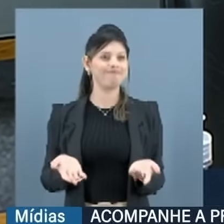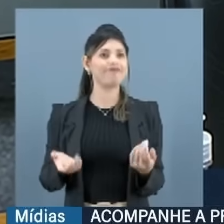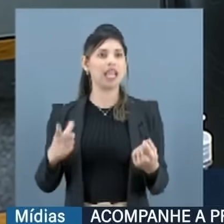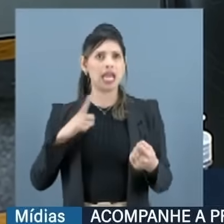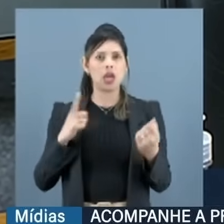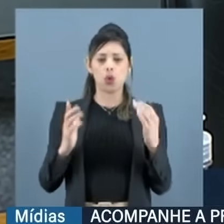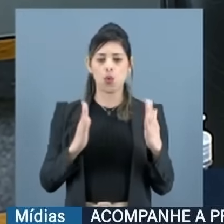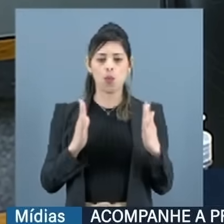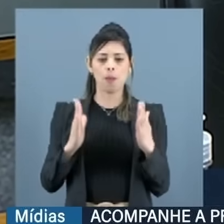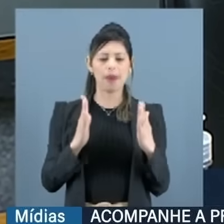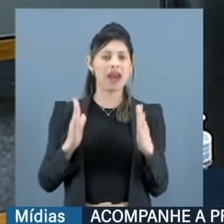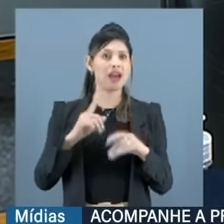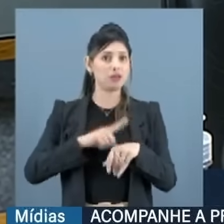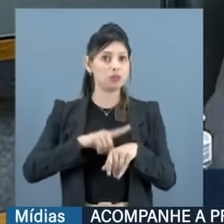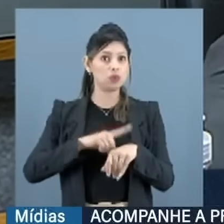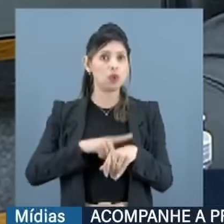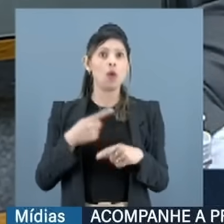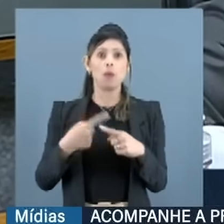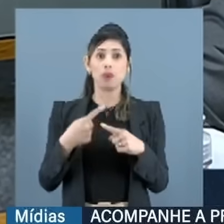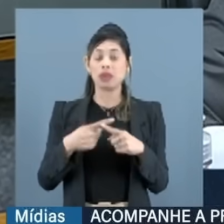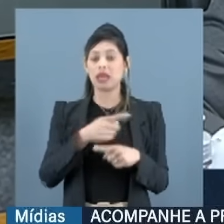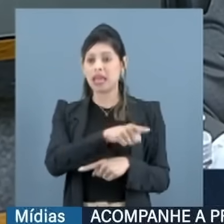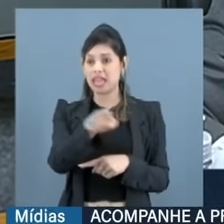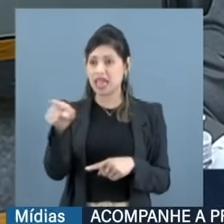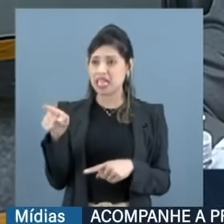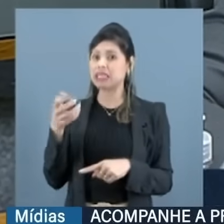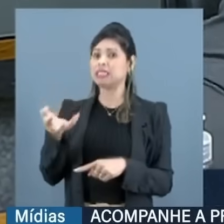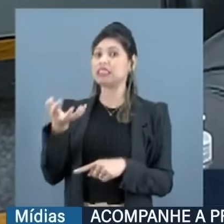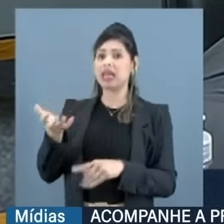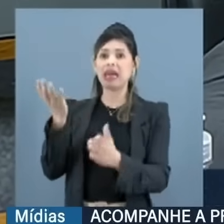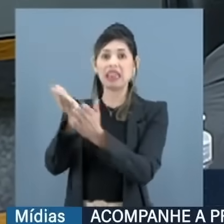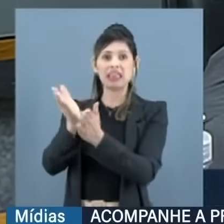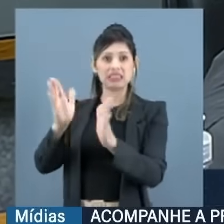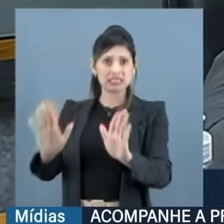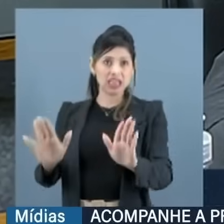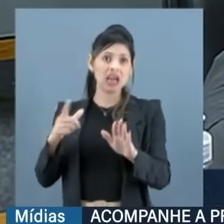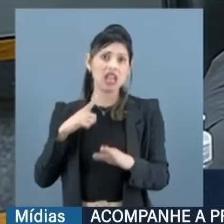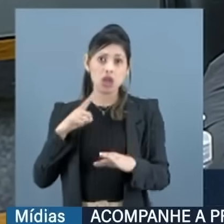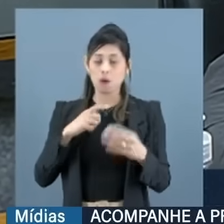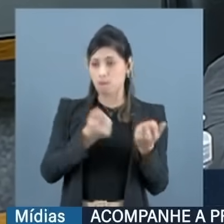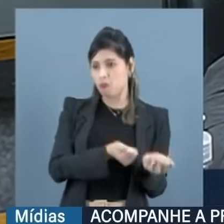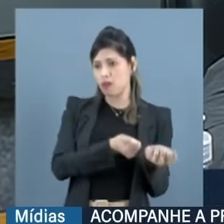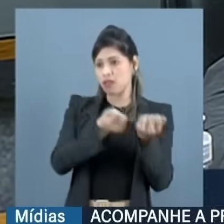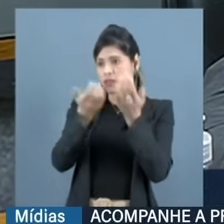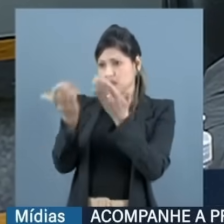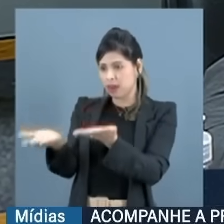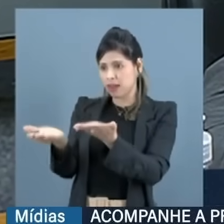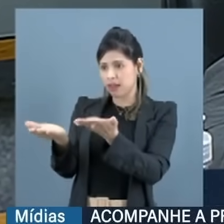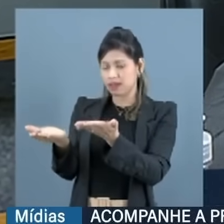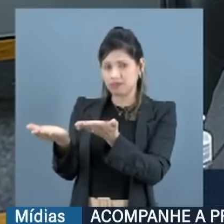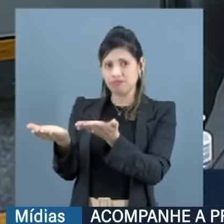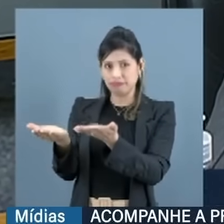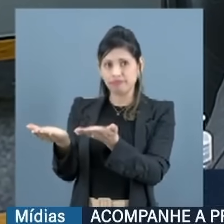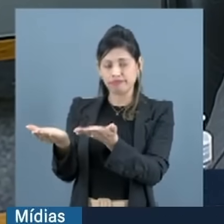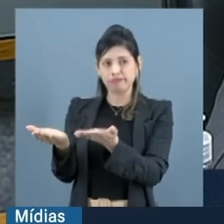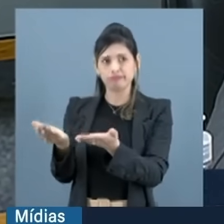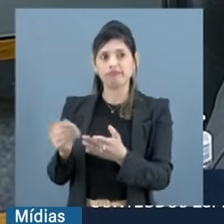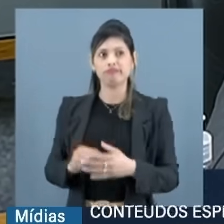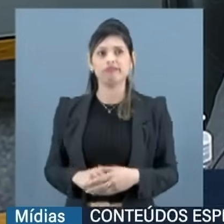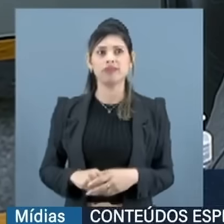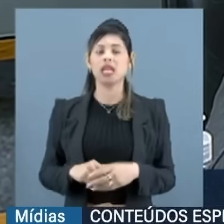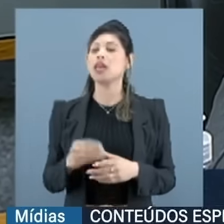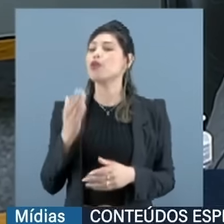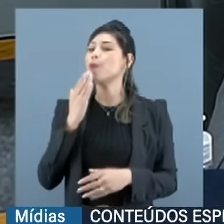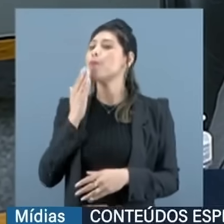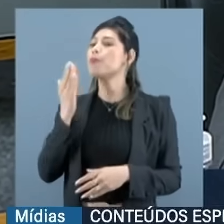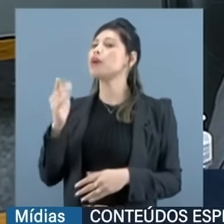querem encerrar de qualquer jeito. Então, eu vou fazer a questão, eu vou entregar a questão de ordem para Vossa Excelência, e pediria que